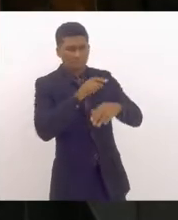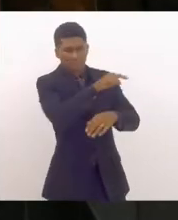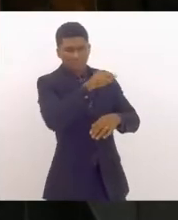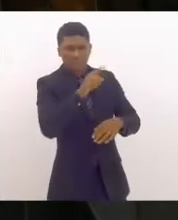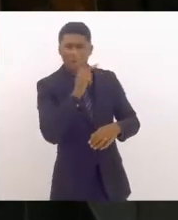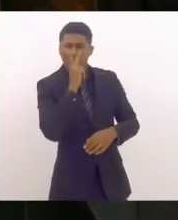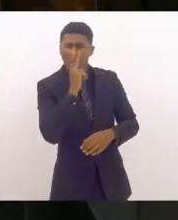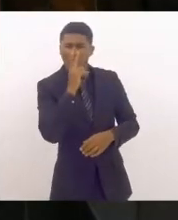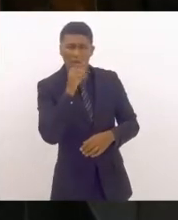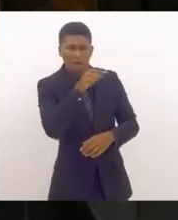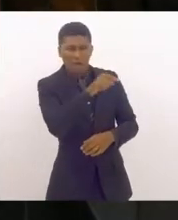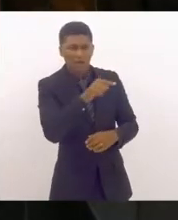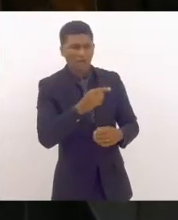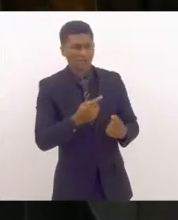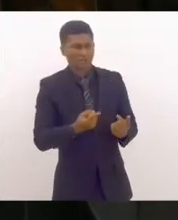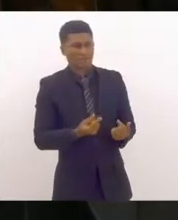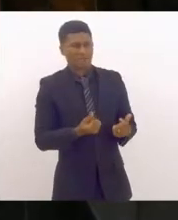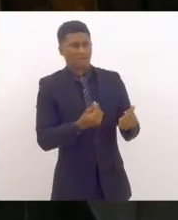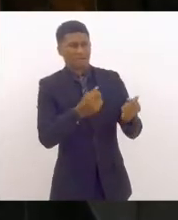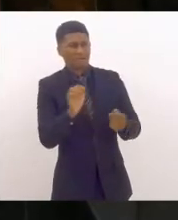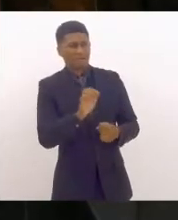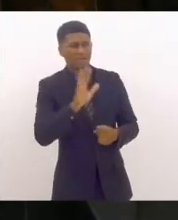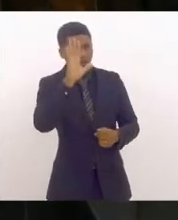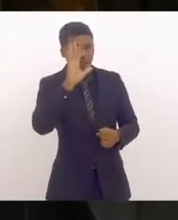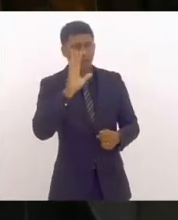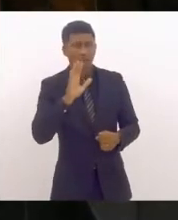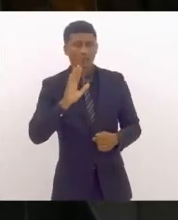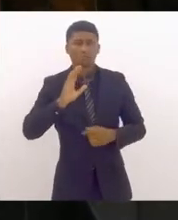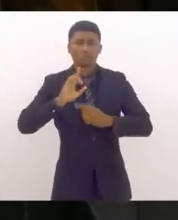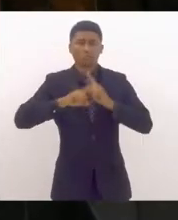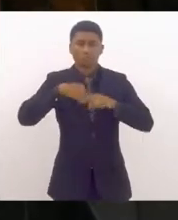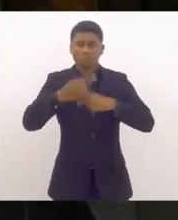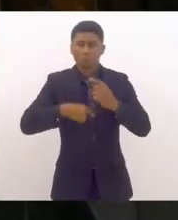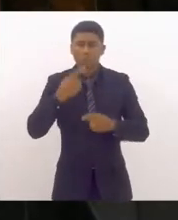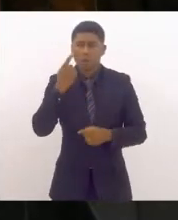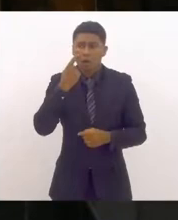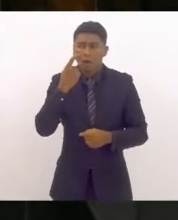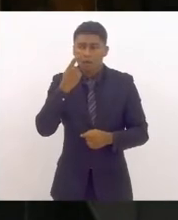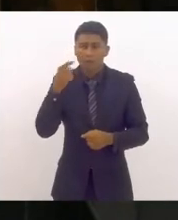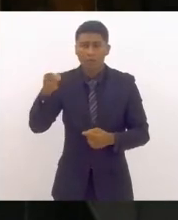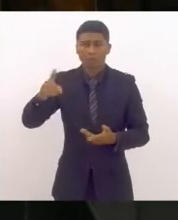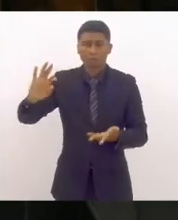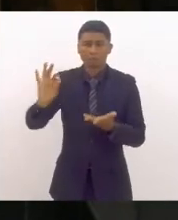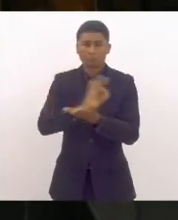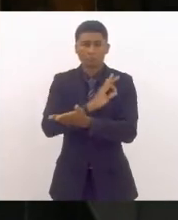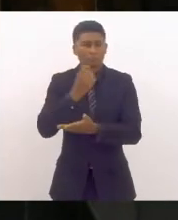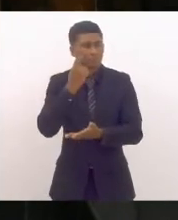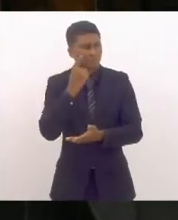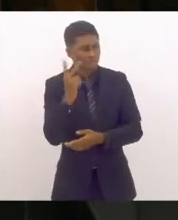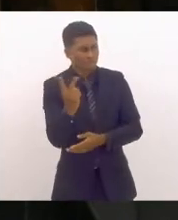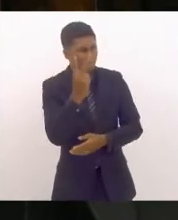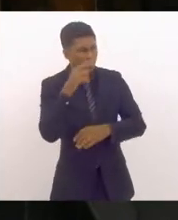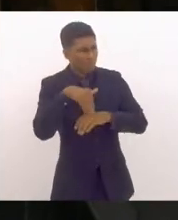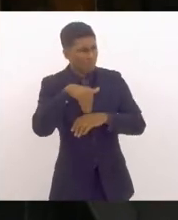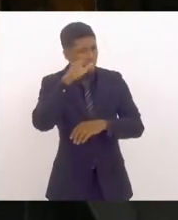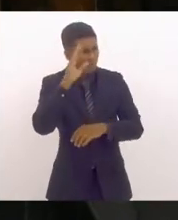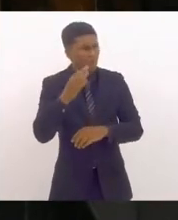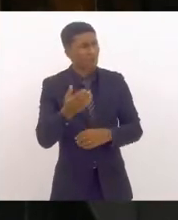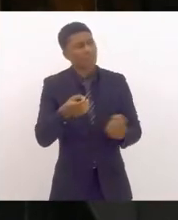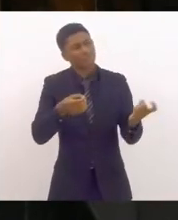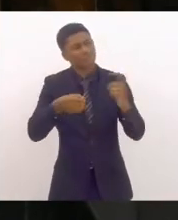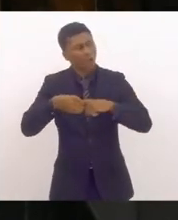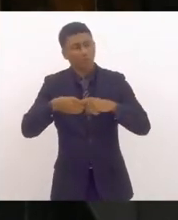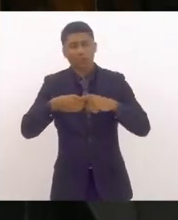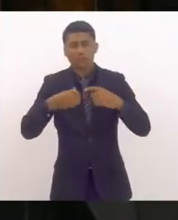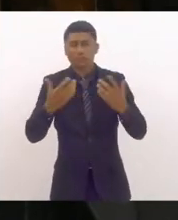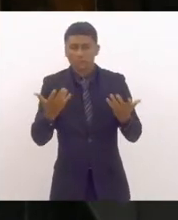discutir no tempo de ajustes depois que se ganhar essa demanda faz o resto desse desse dinheiro enfim o que